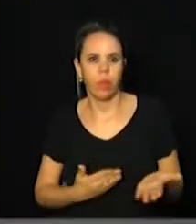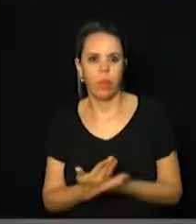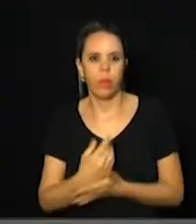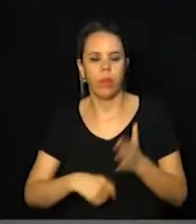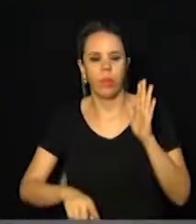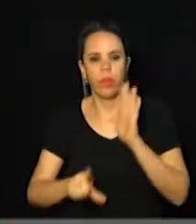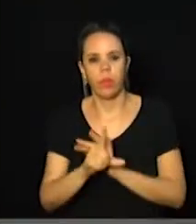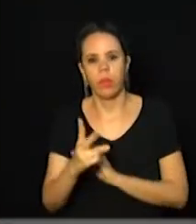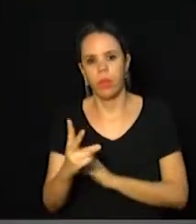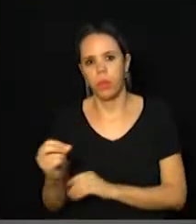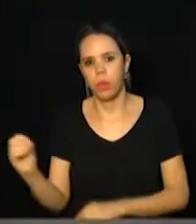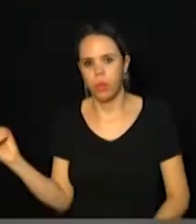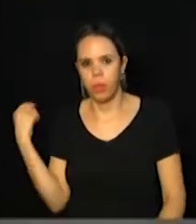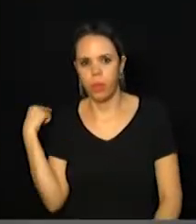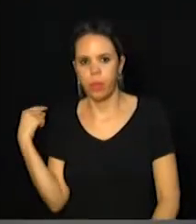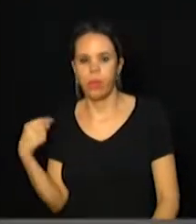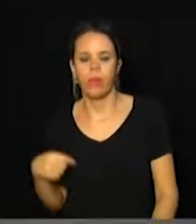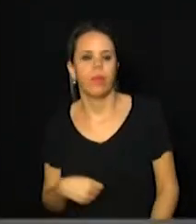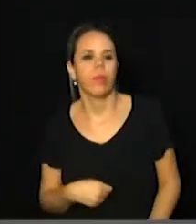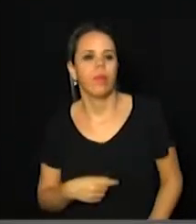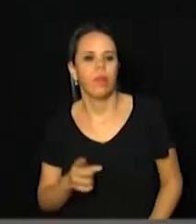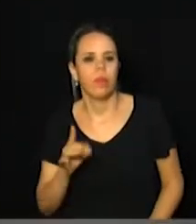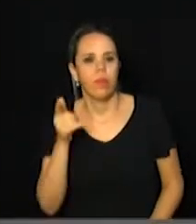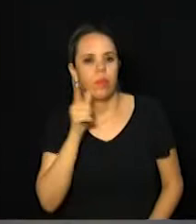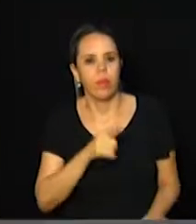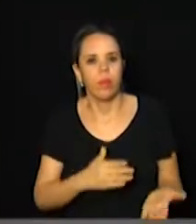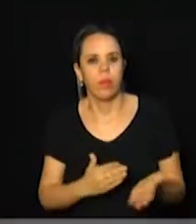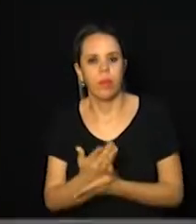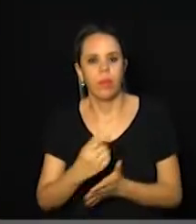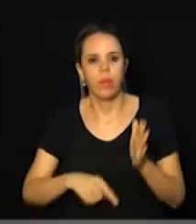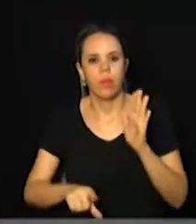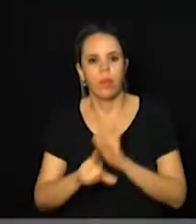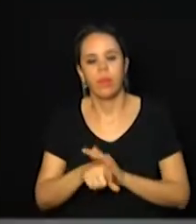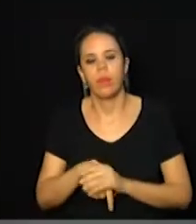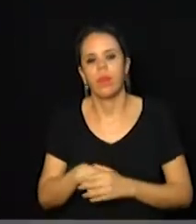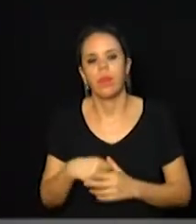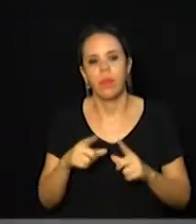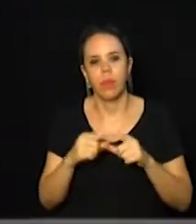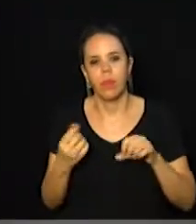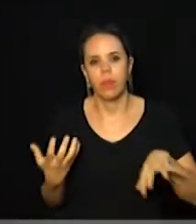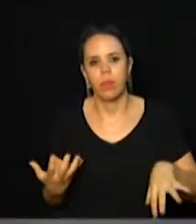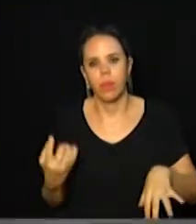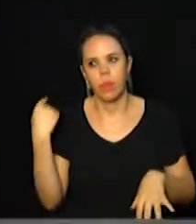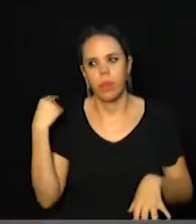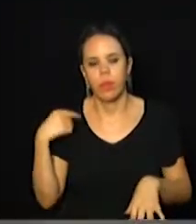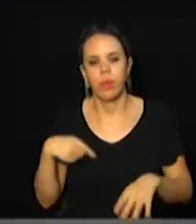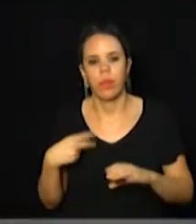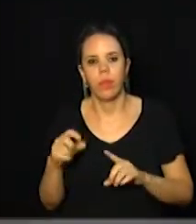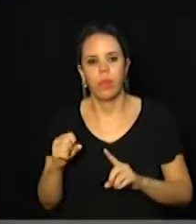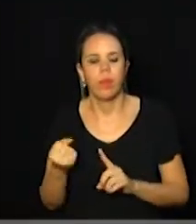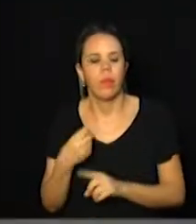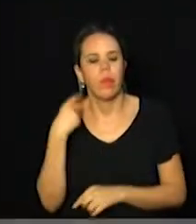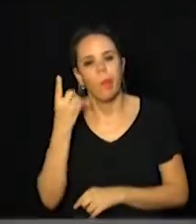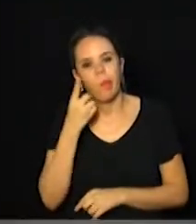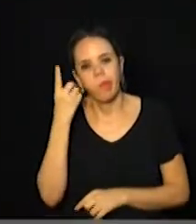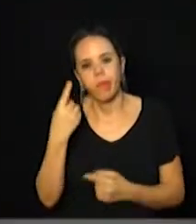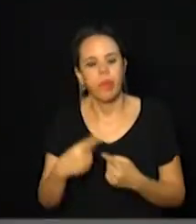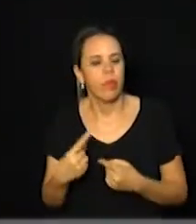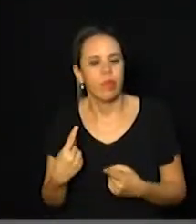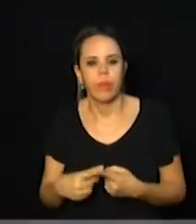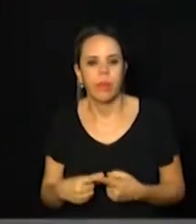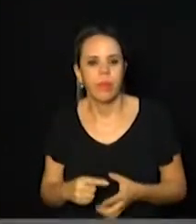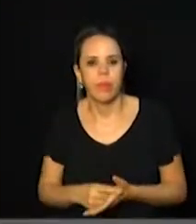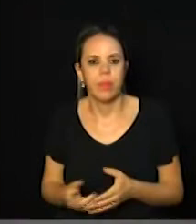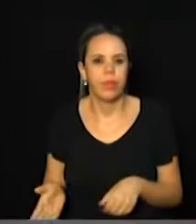essa lei lá no ano 2000 mas só conseguimos aprovar essa lei no Parlamento lá em Brasília lá lá naquela do deputado Vereador porque